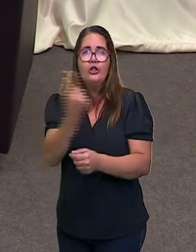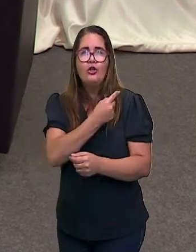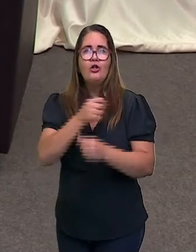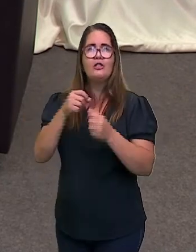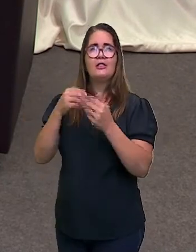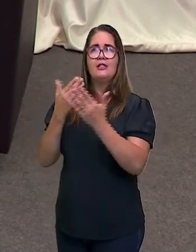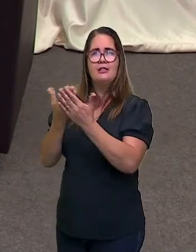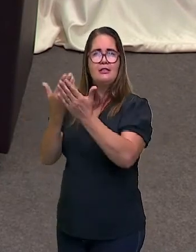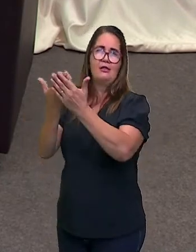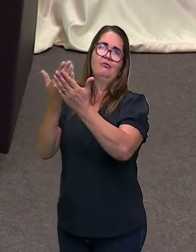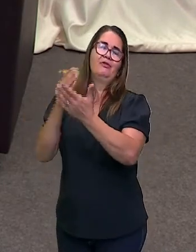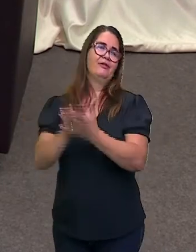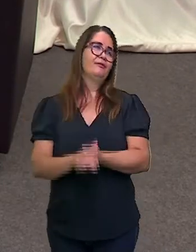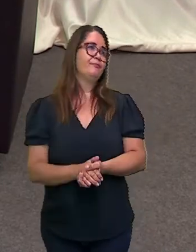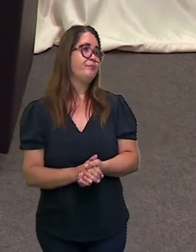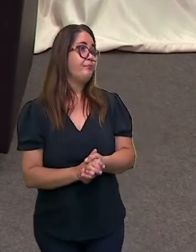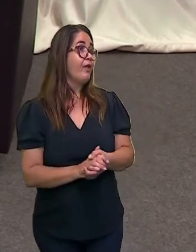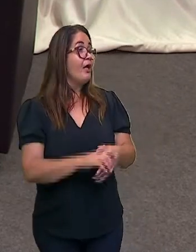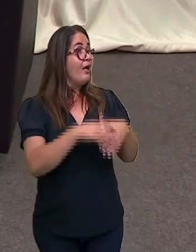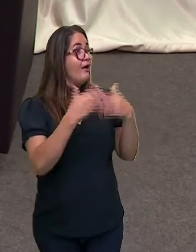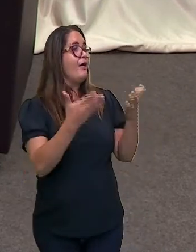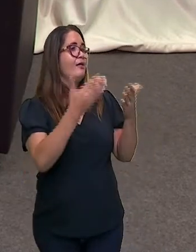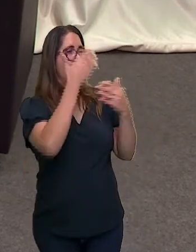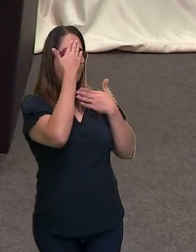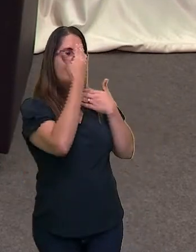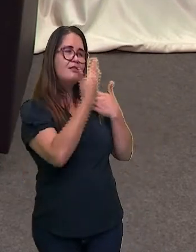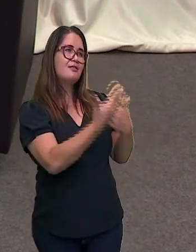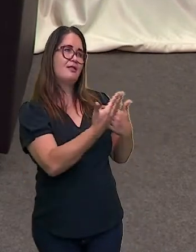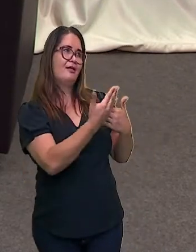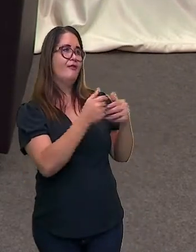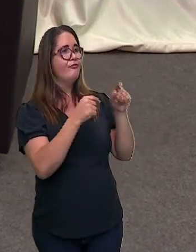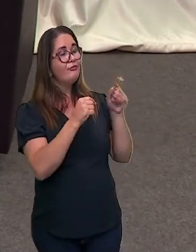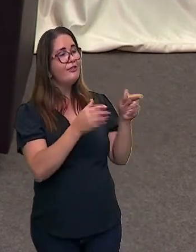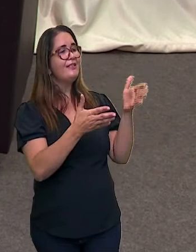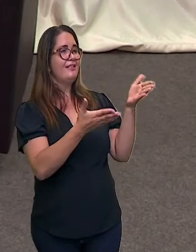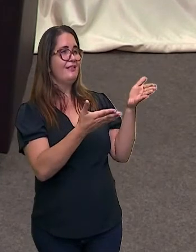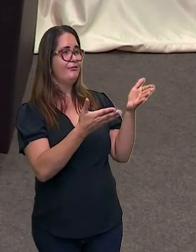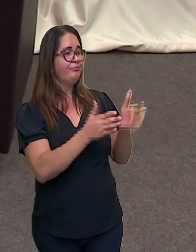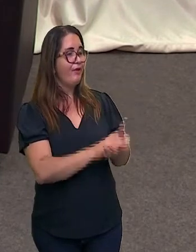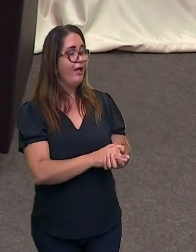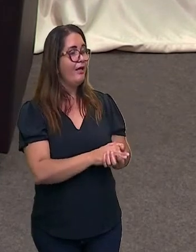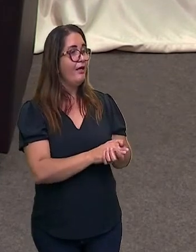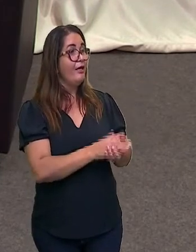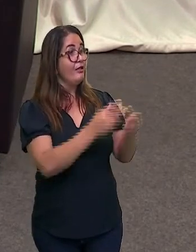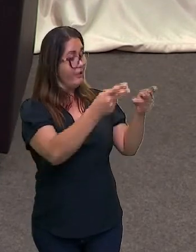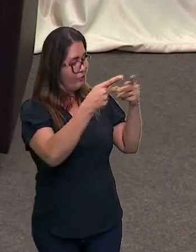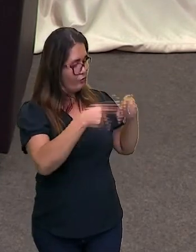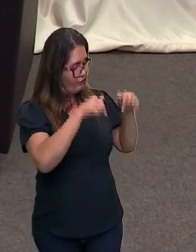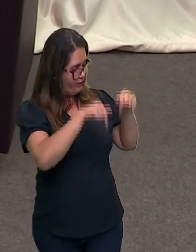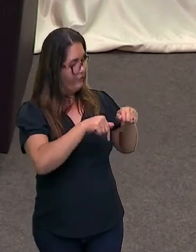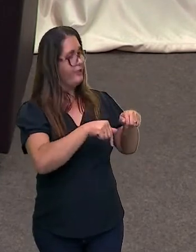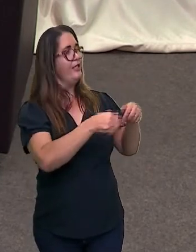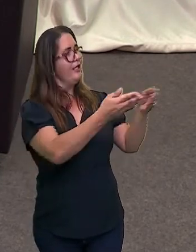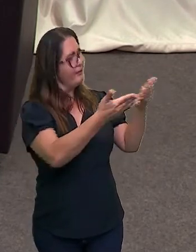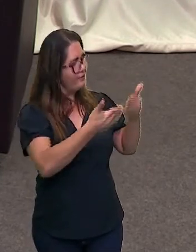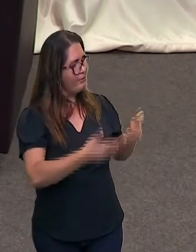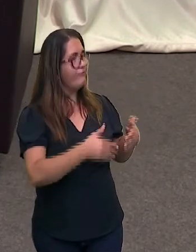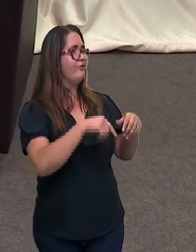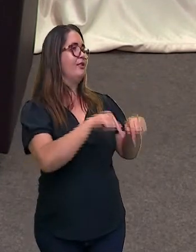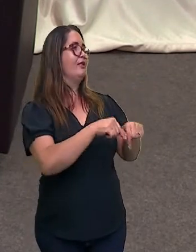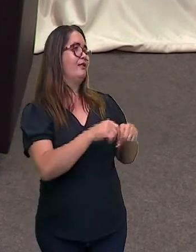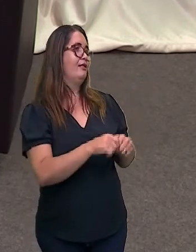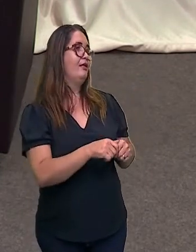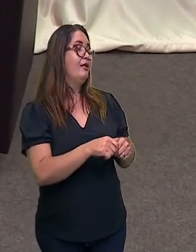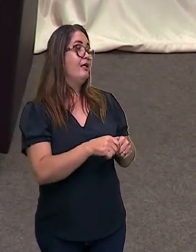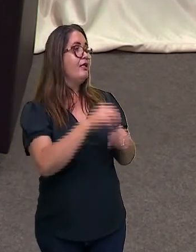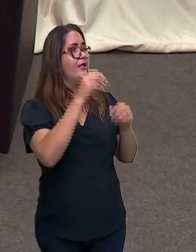gostaria de agradecer muito, Dorinha, pela sua presença aqui, pela sua participação, que você continue essa professora exemplar, né, da nossa